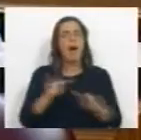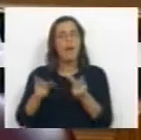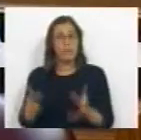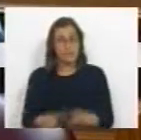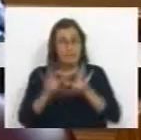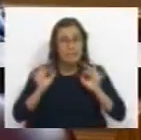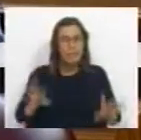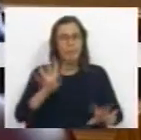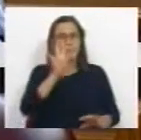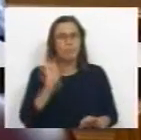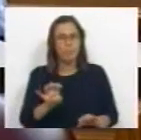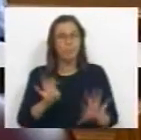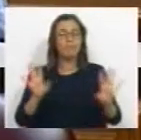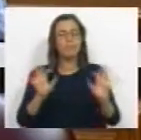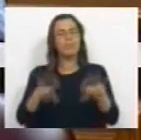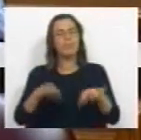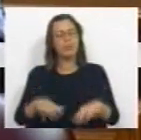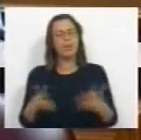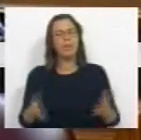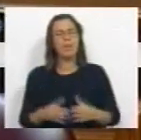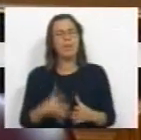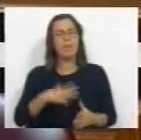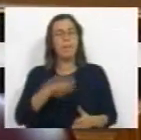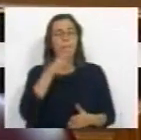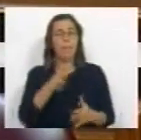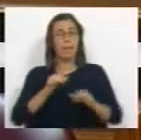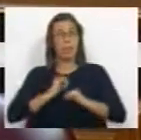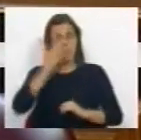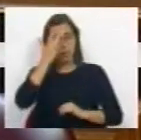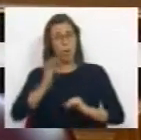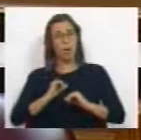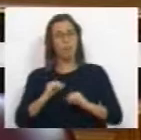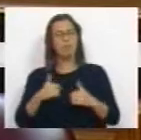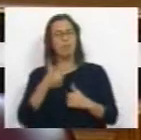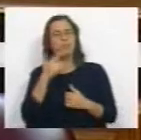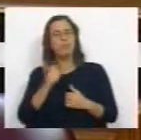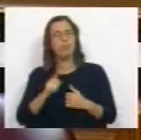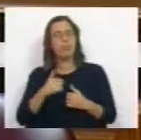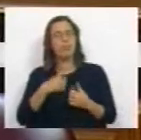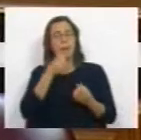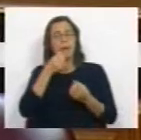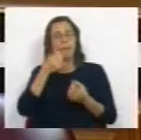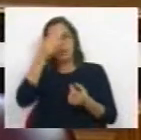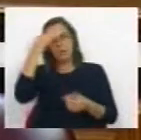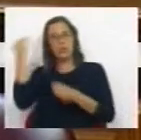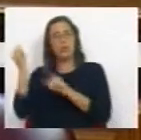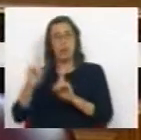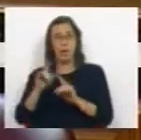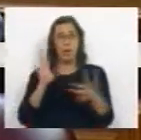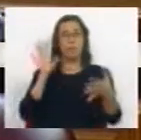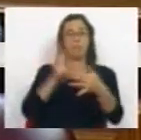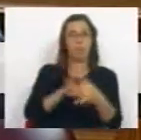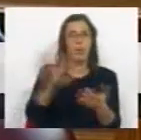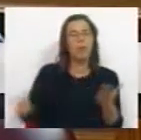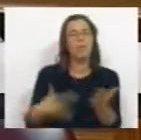forma igual. E, por fim, importava também sublinhar que, a nosso ver, nós não podemos perder de vista que, associado a